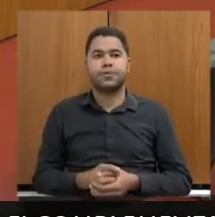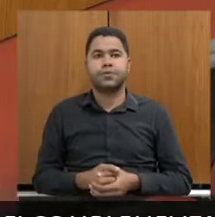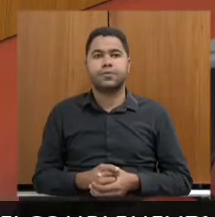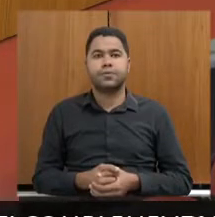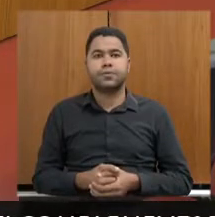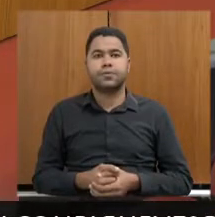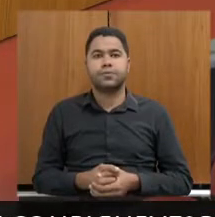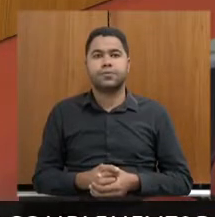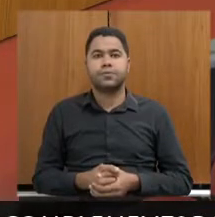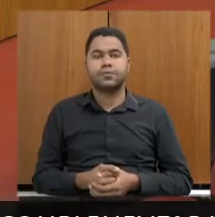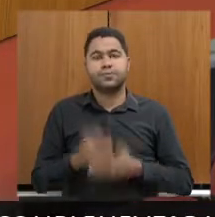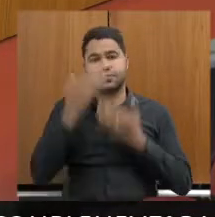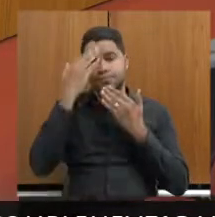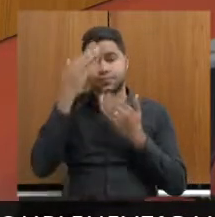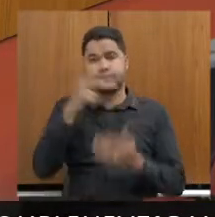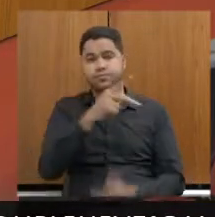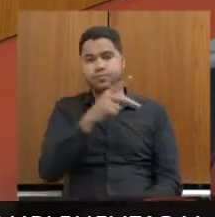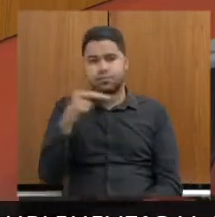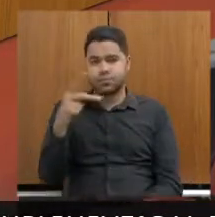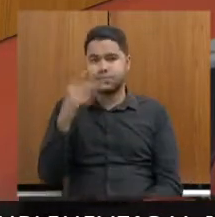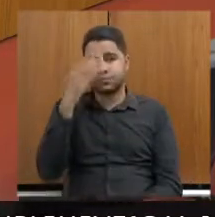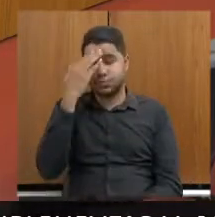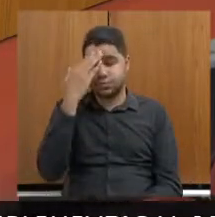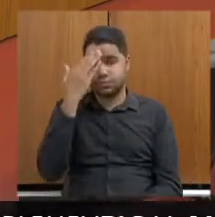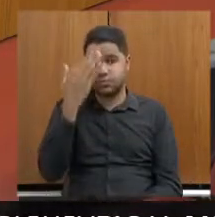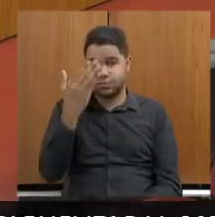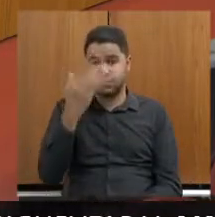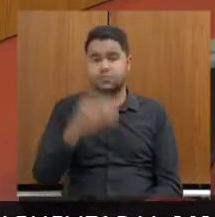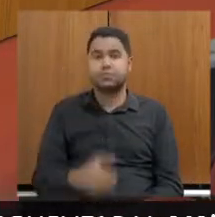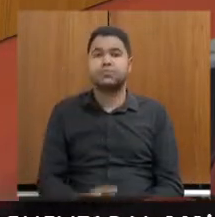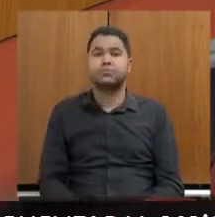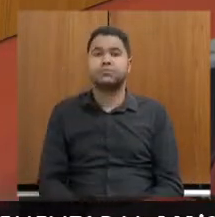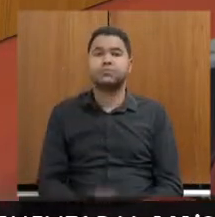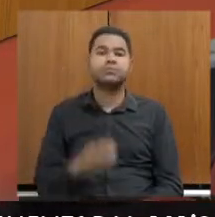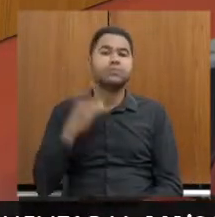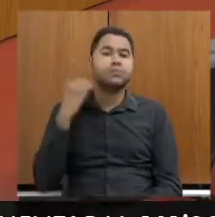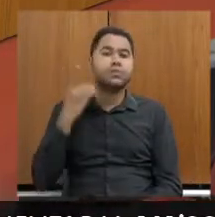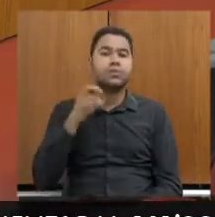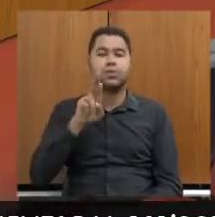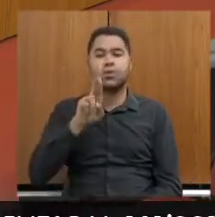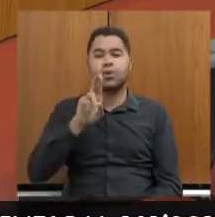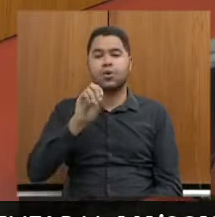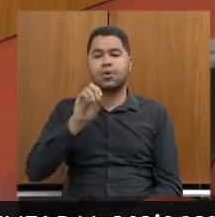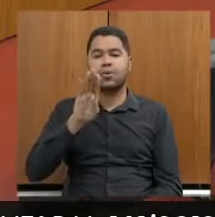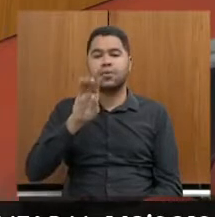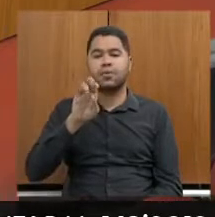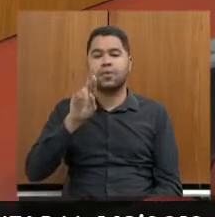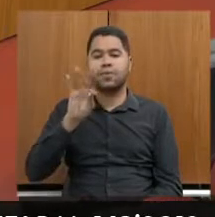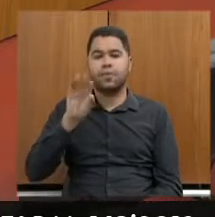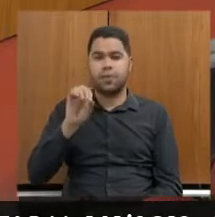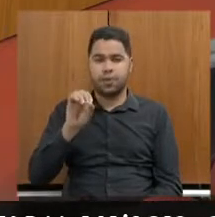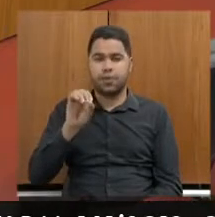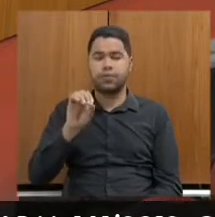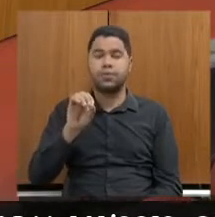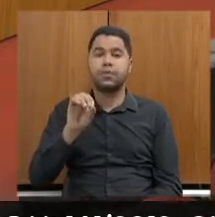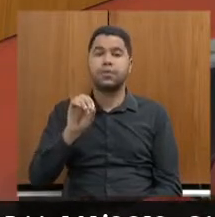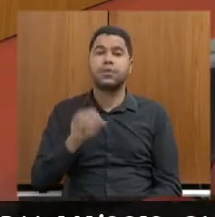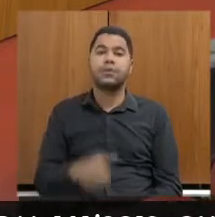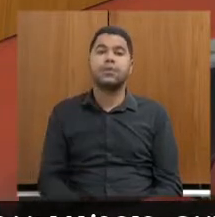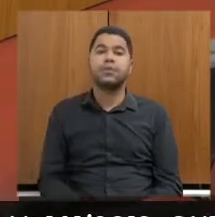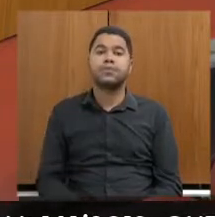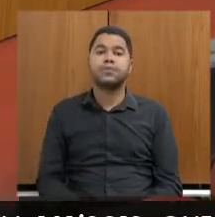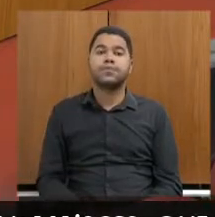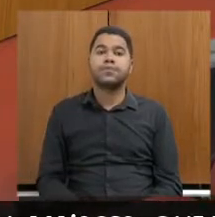e obrigado Presidente brigador Deputado Roberto Andrade Deputado